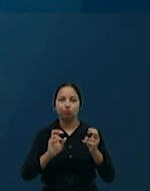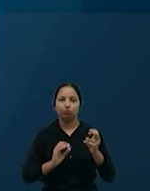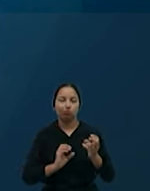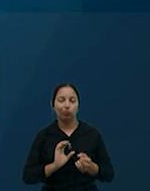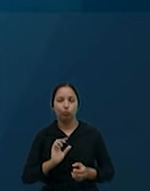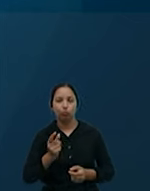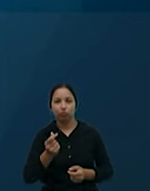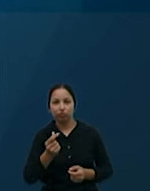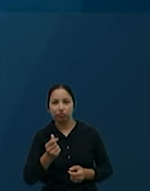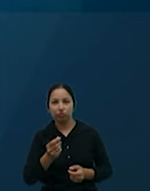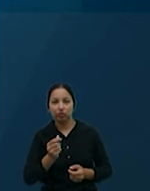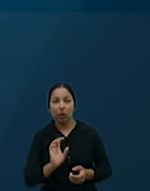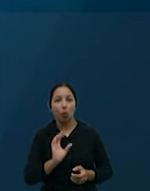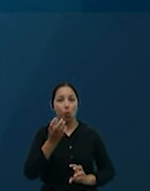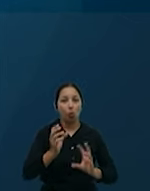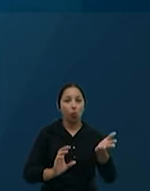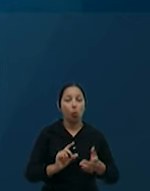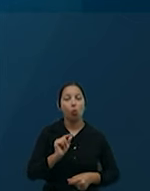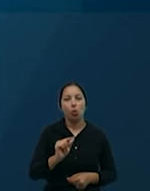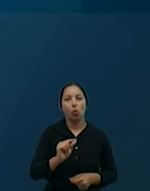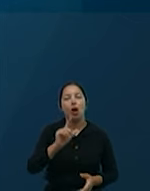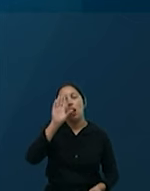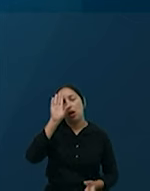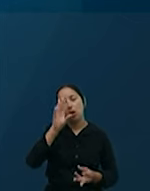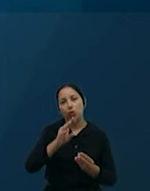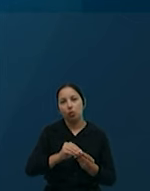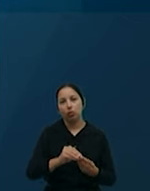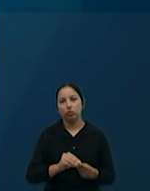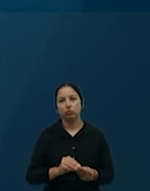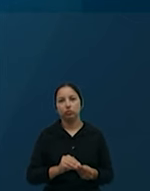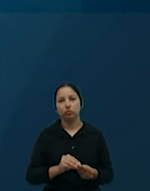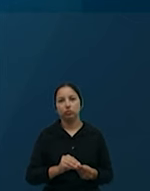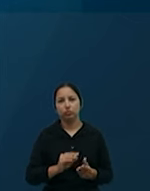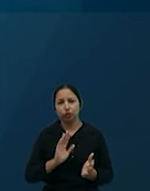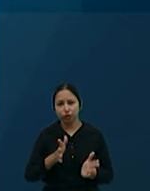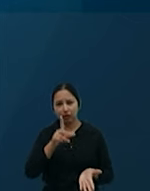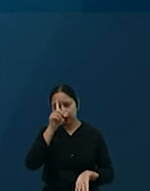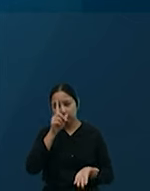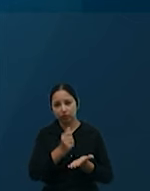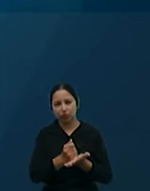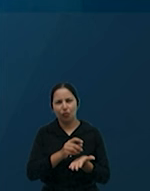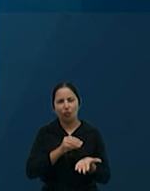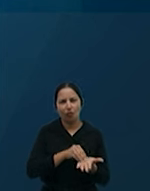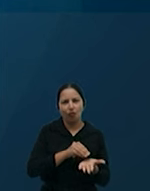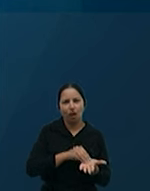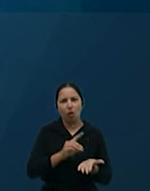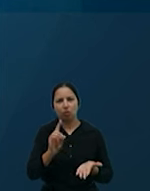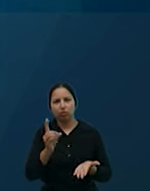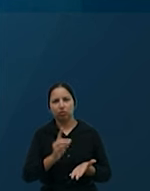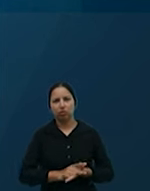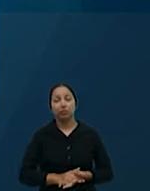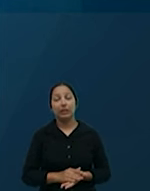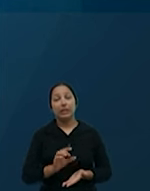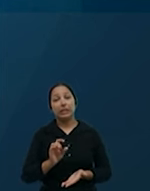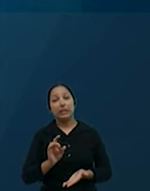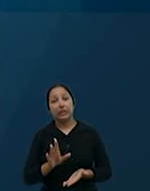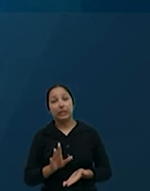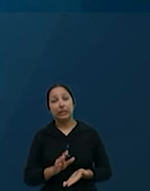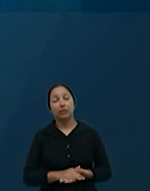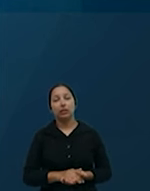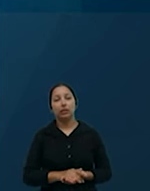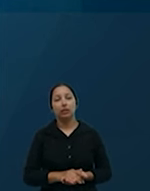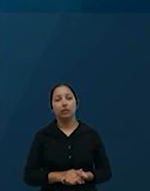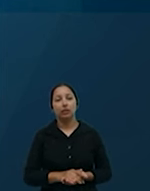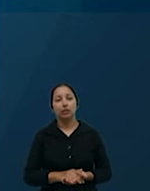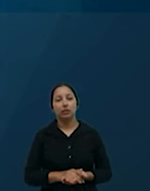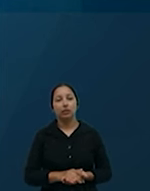não está definida essa ausência ou não, mas sim apenas na hipótese de ser ultrapassada esta condição da ação, é que nós iríamos